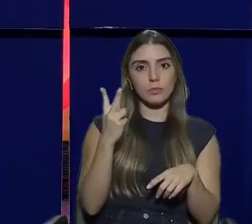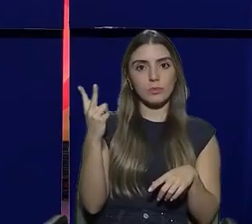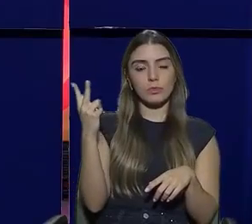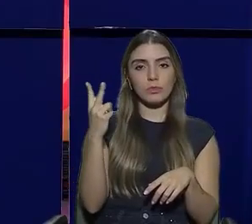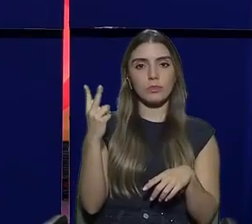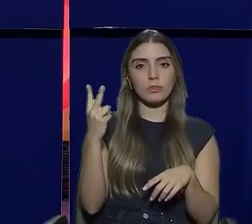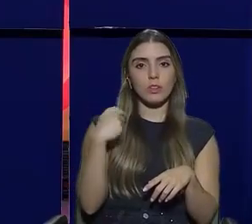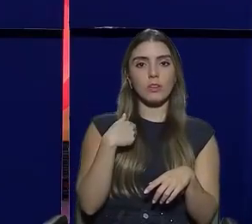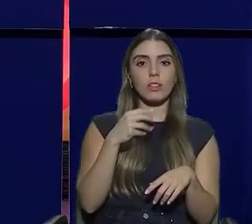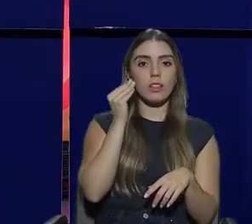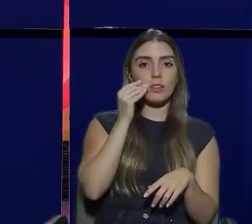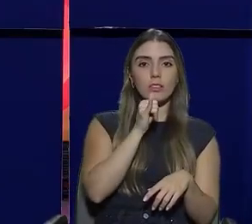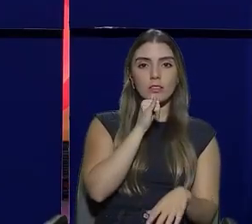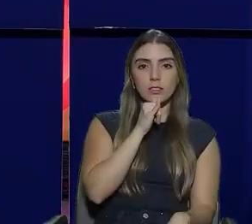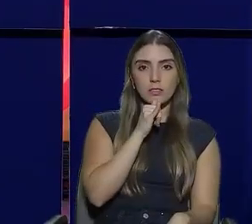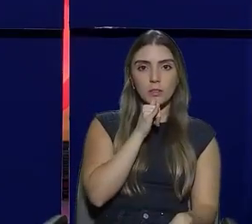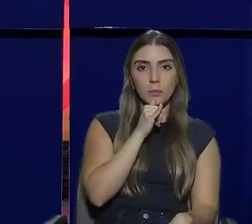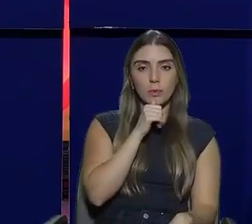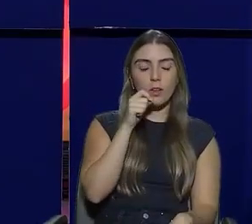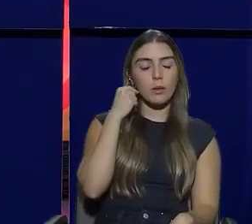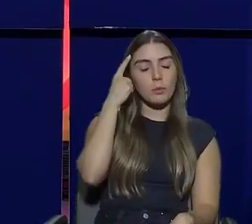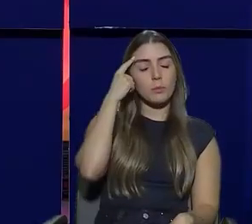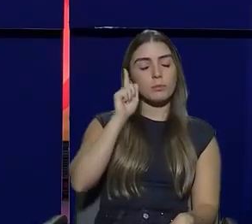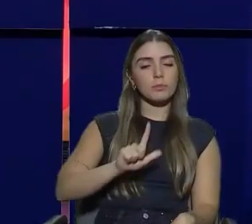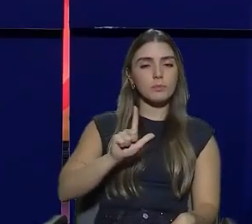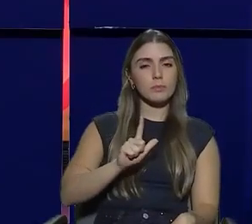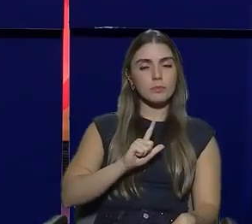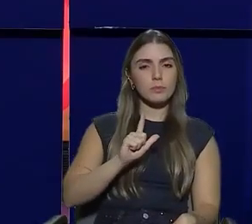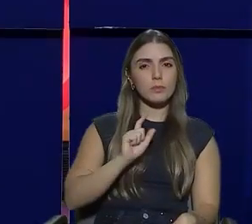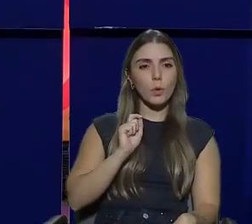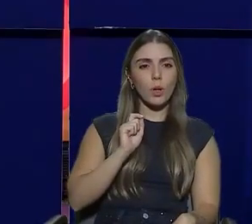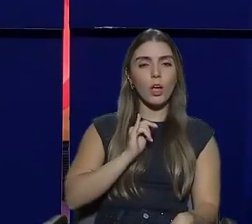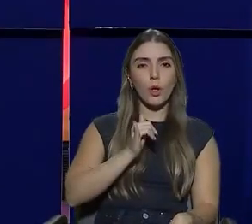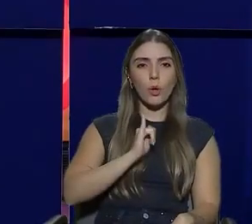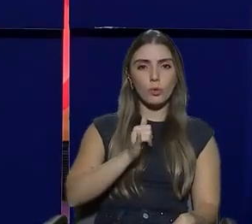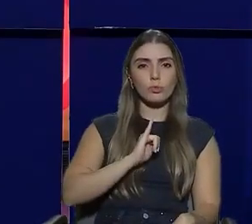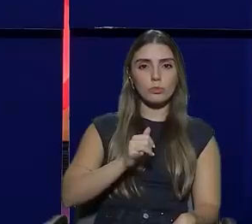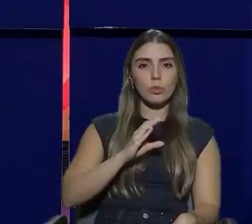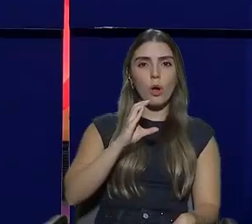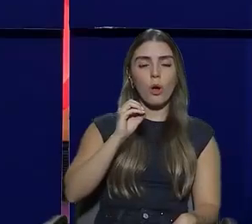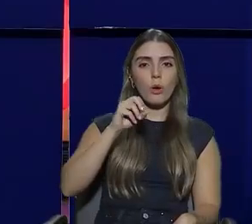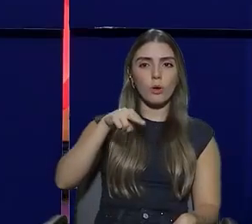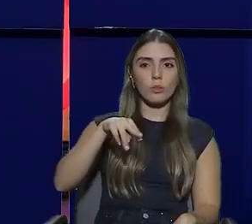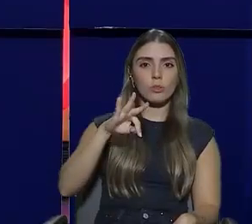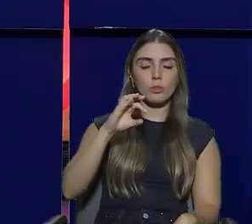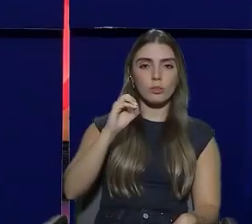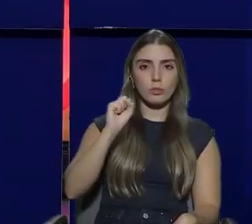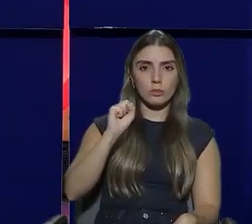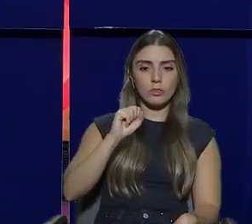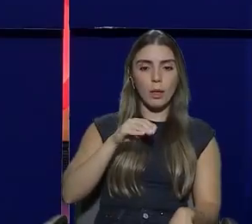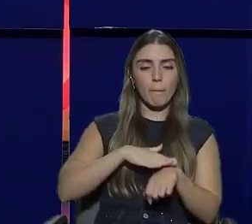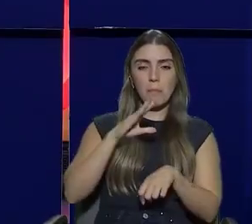Eu penso assim, que a literatura, para mim, especialmente quando eu escrevo contos, uma prosa mais rápida, mais breve, mas não